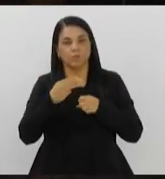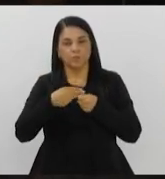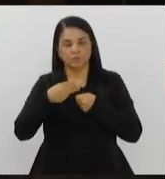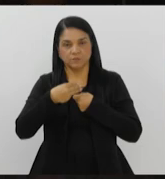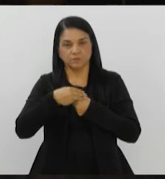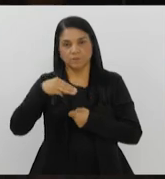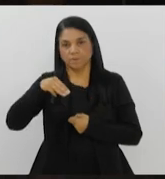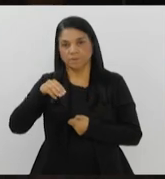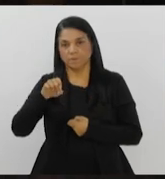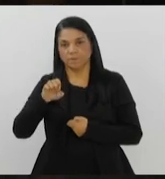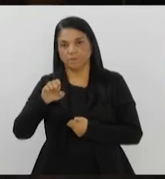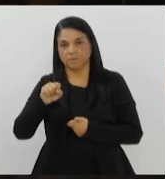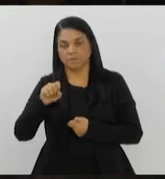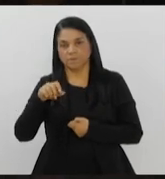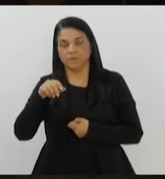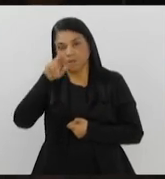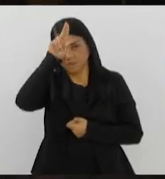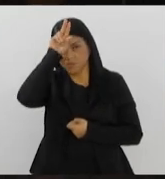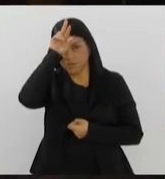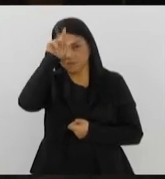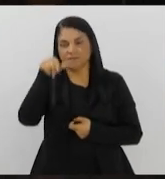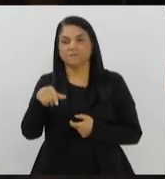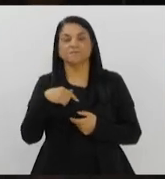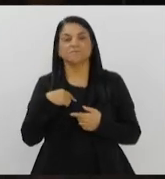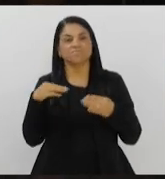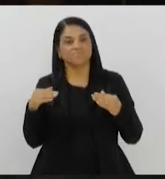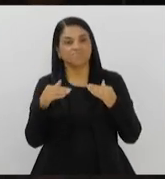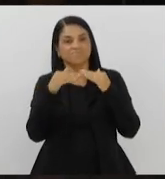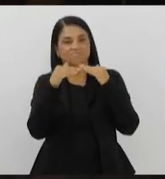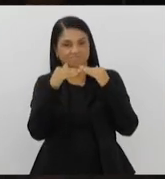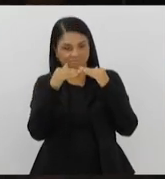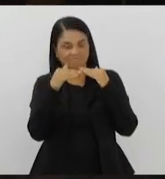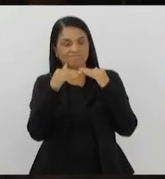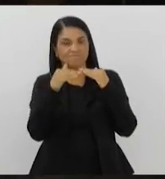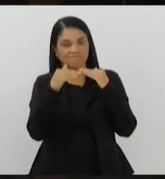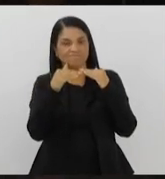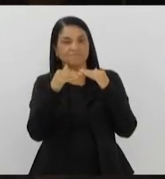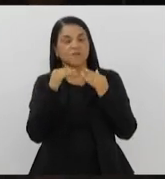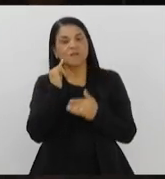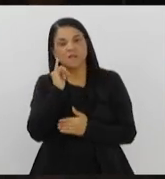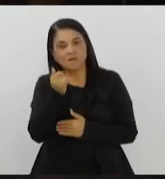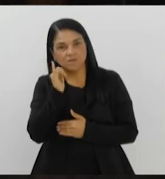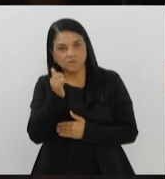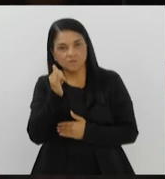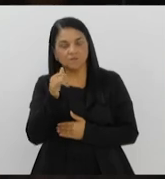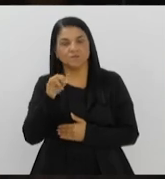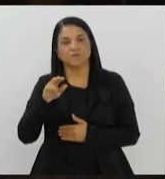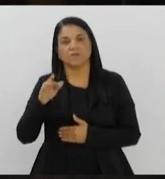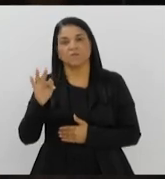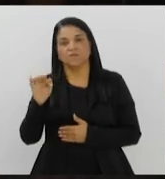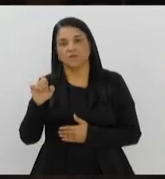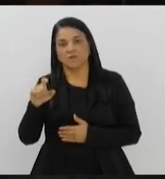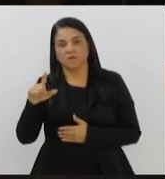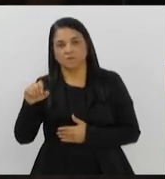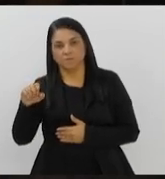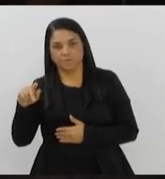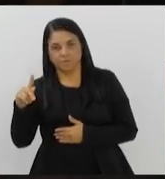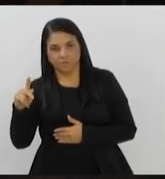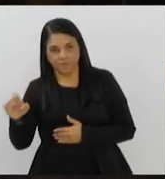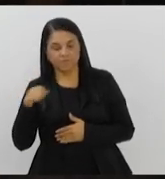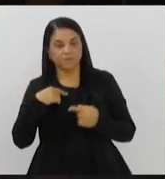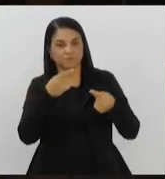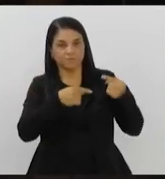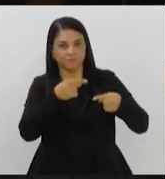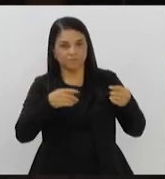Pareceres da Comissão de Indicação Legislativa favorável. Relator, deputado Felipe Soares. Em discussão. Não havendo quem